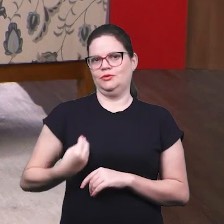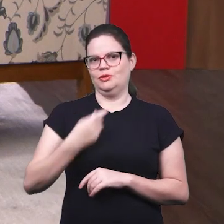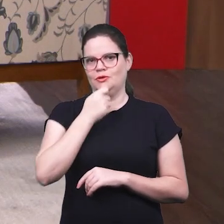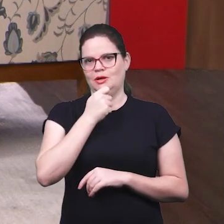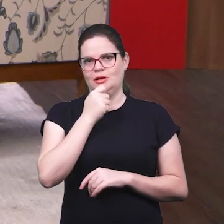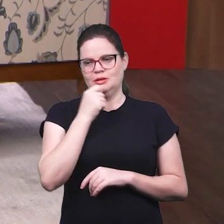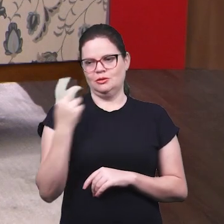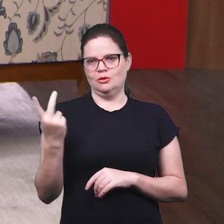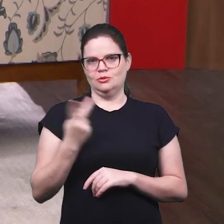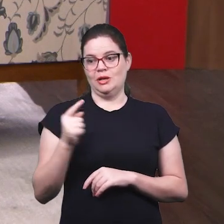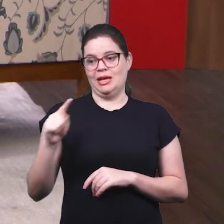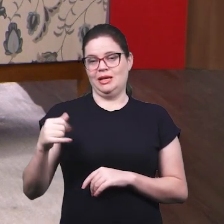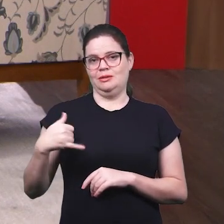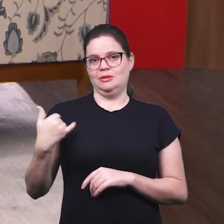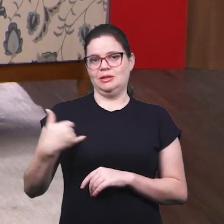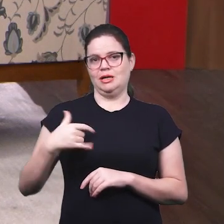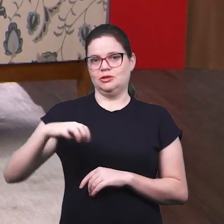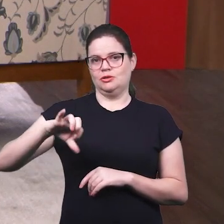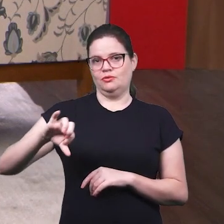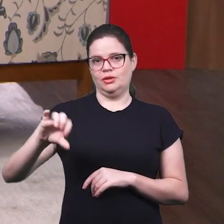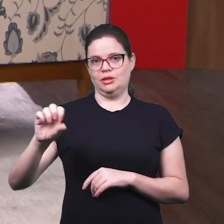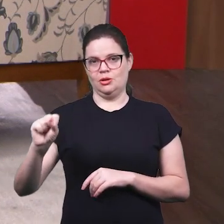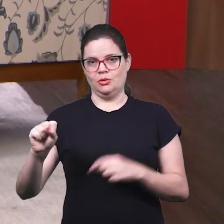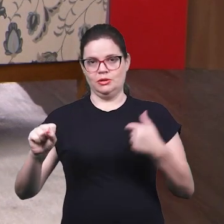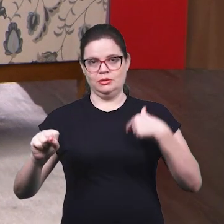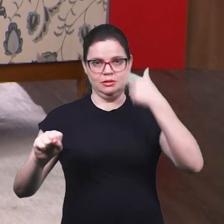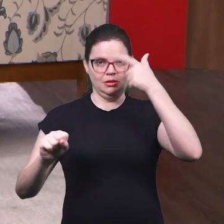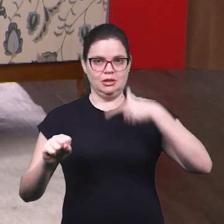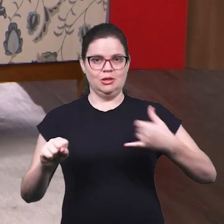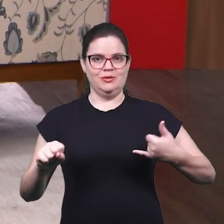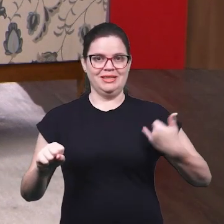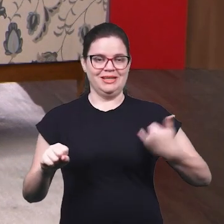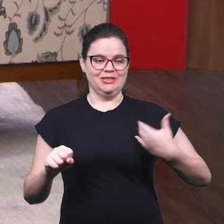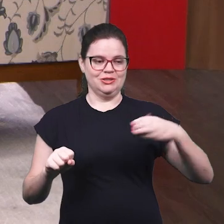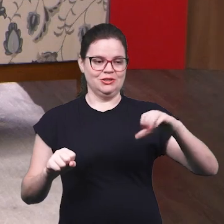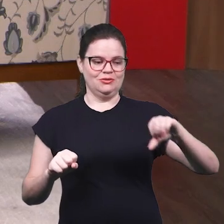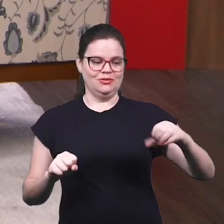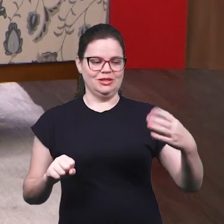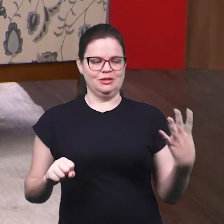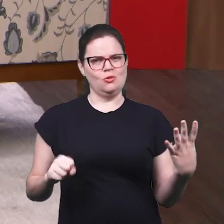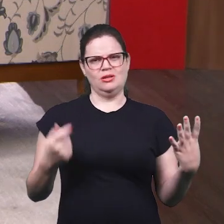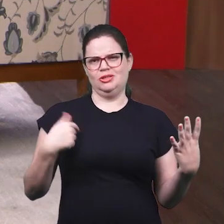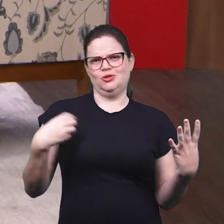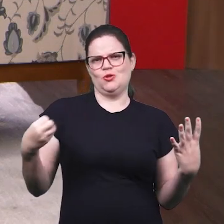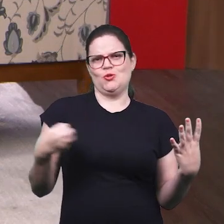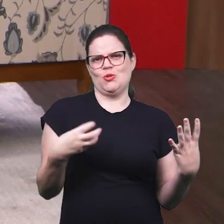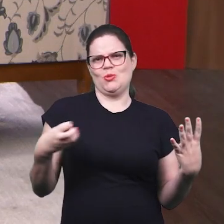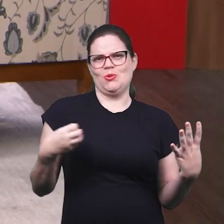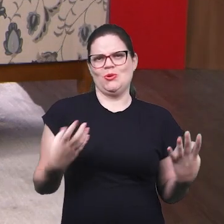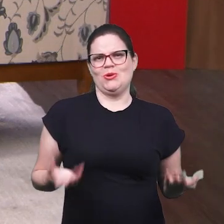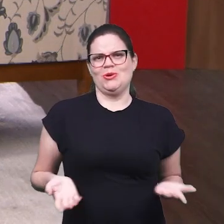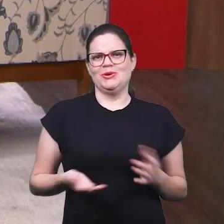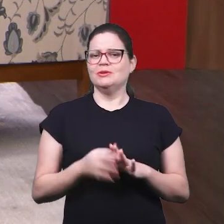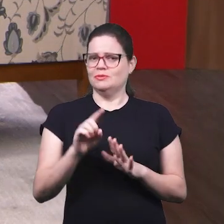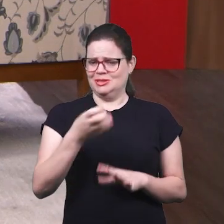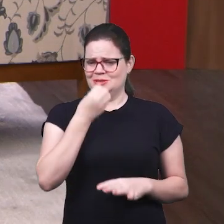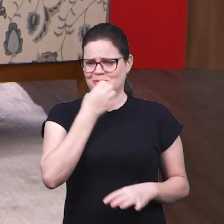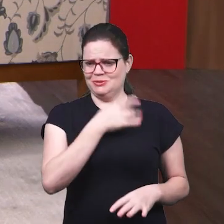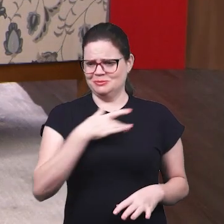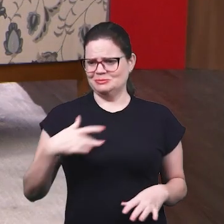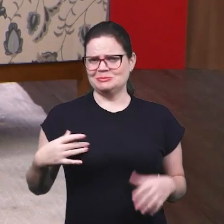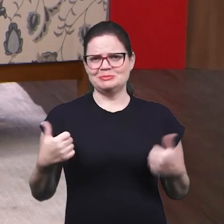Ele tá com 98 anos, eu 94. Estou brotinho ainda, né? Ah, jovem. 94 muito jovem. anos. Pois é. Aliás, está muito bem,